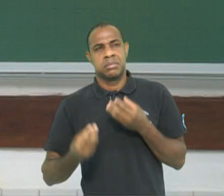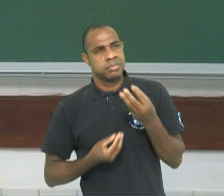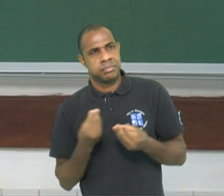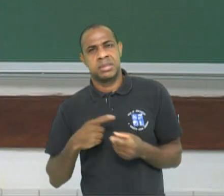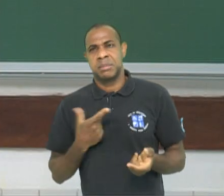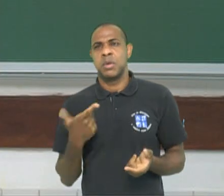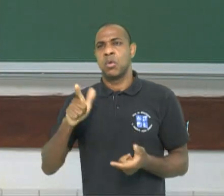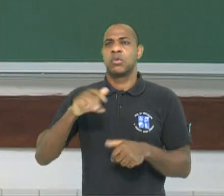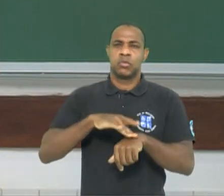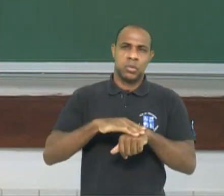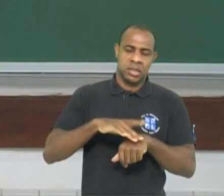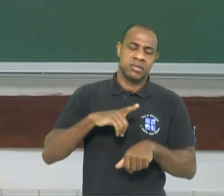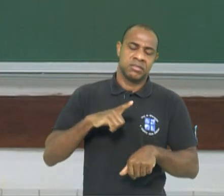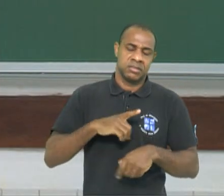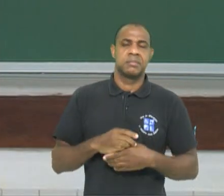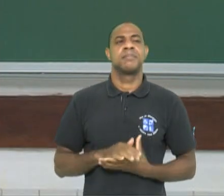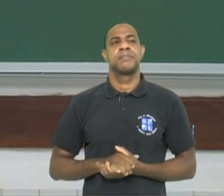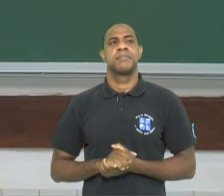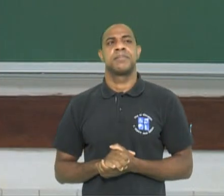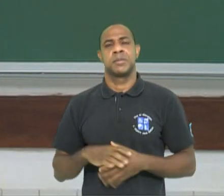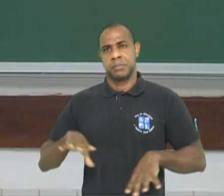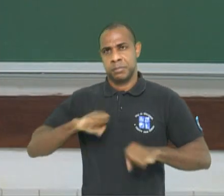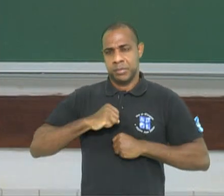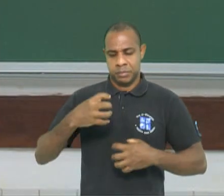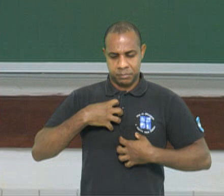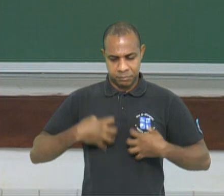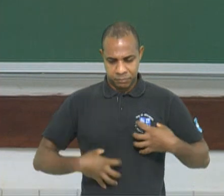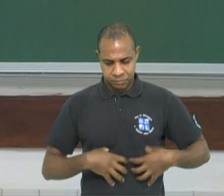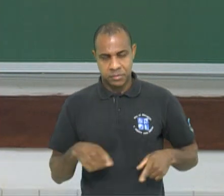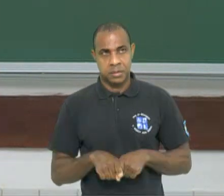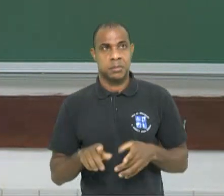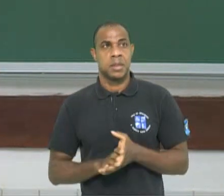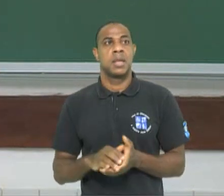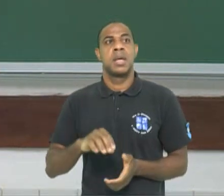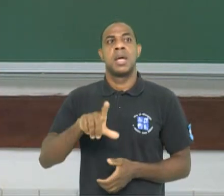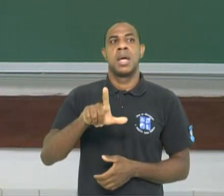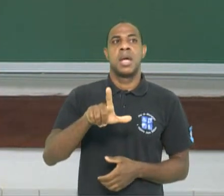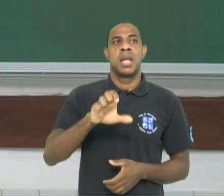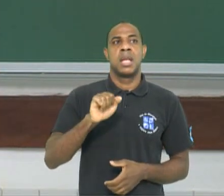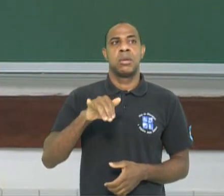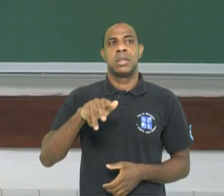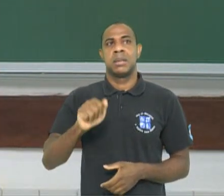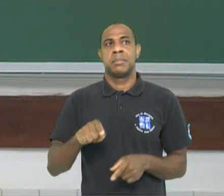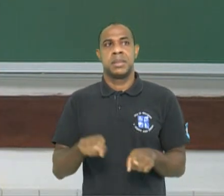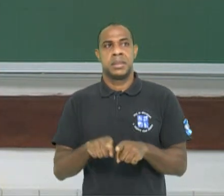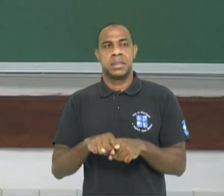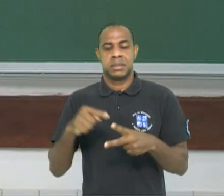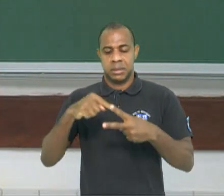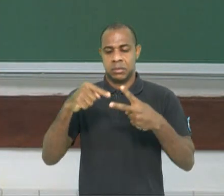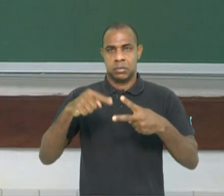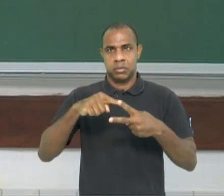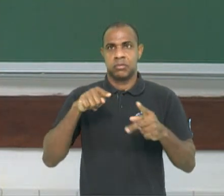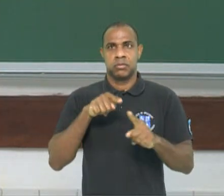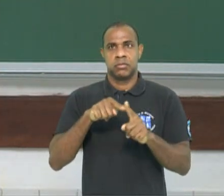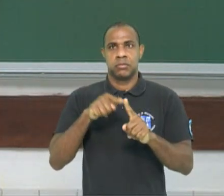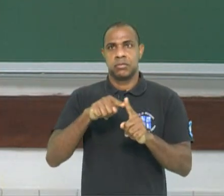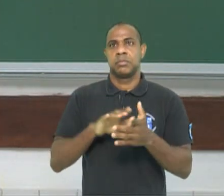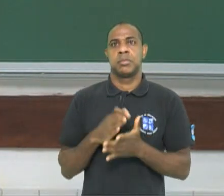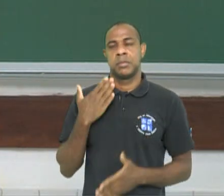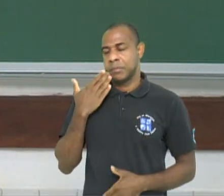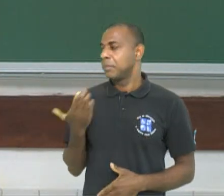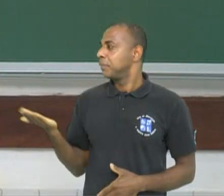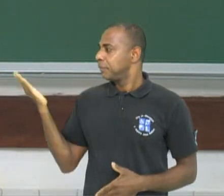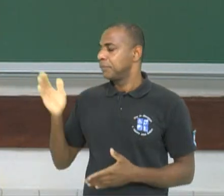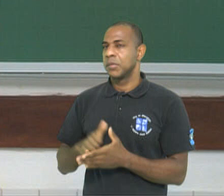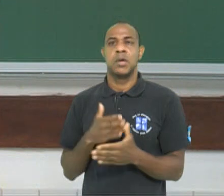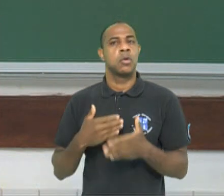outras doenças que venham afetar o organismo. As leucemias podem ser classificadas como mieloide ou linfocítica. Beleza, pessoal?